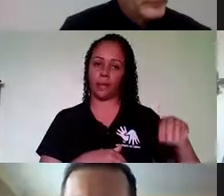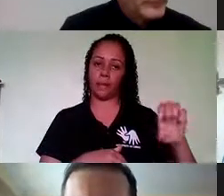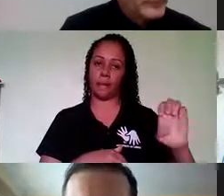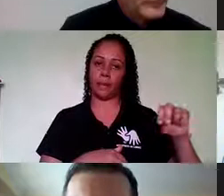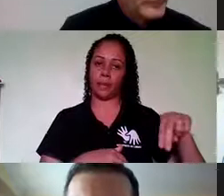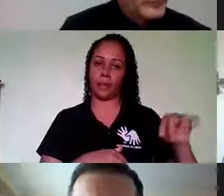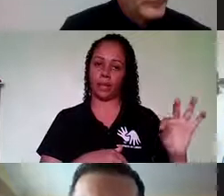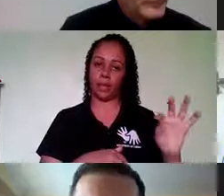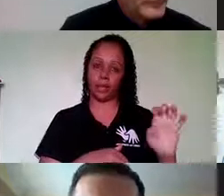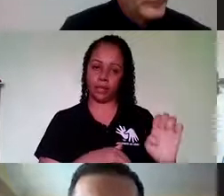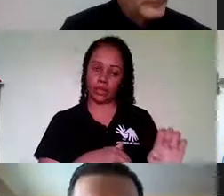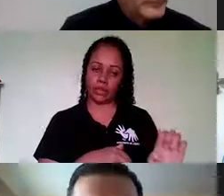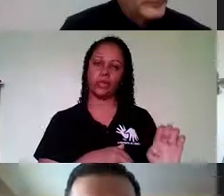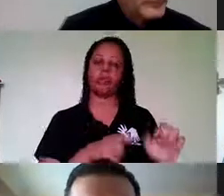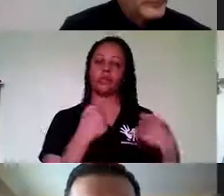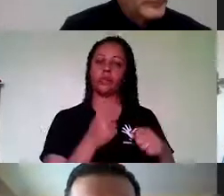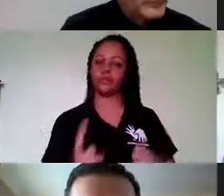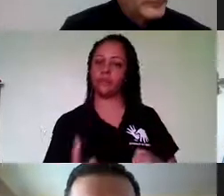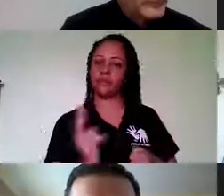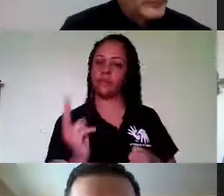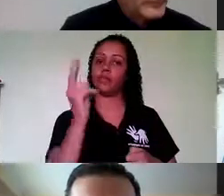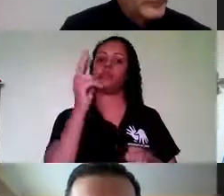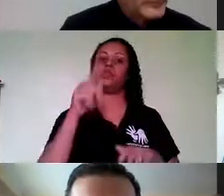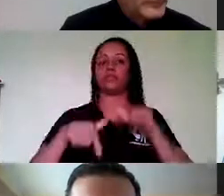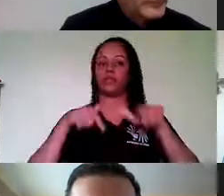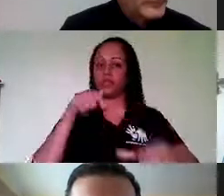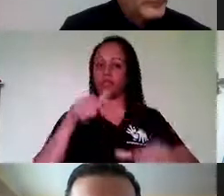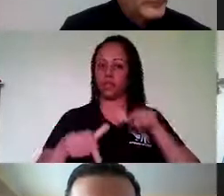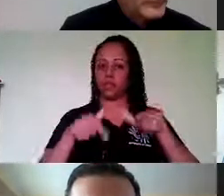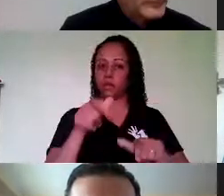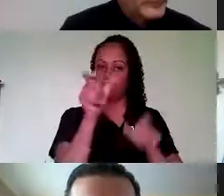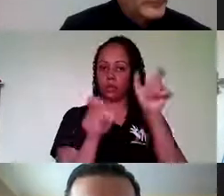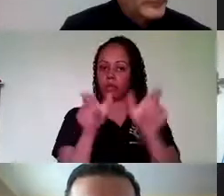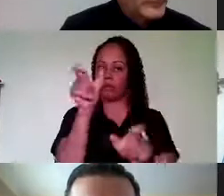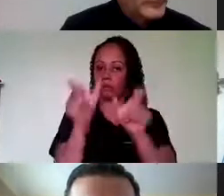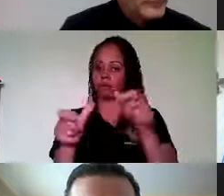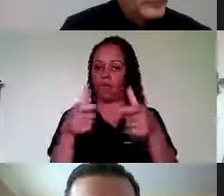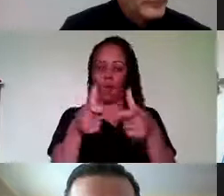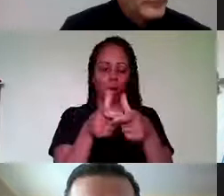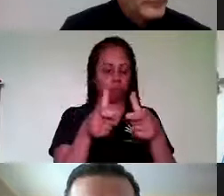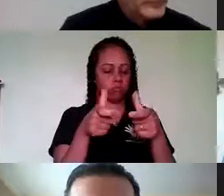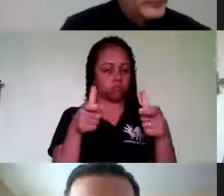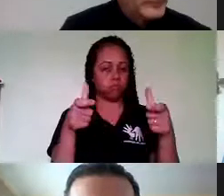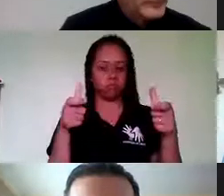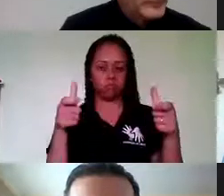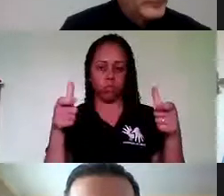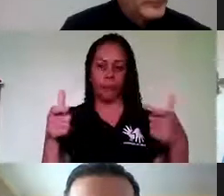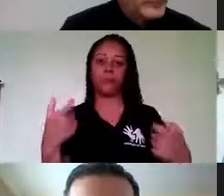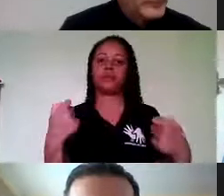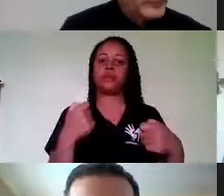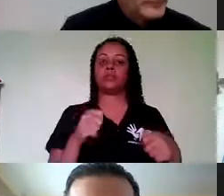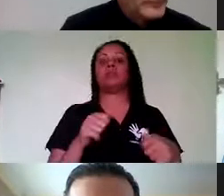ampla possível, e isso no nosso país, nesse momento, se faz, né, pelas mais de umas centrais sindicais que nós